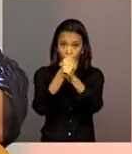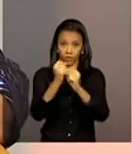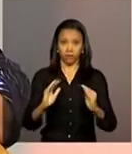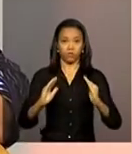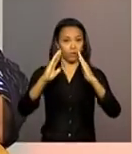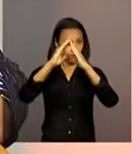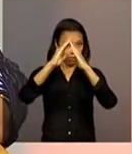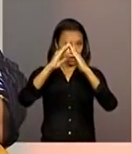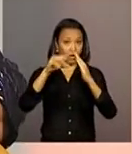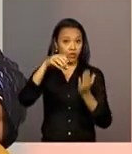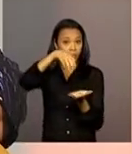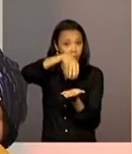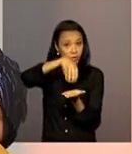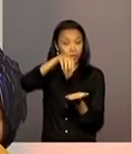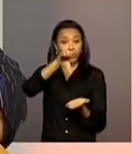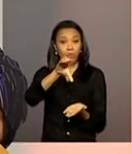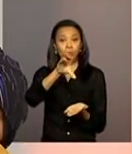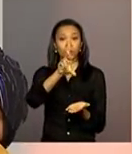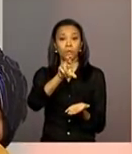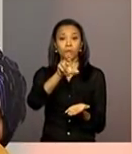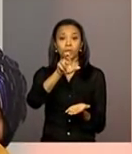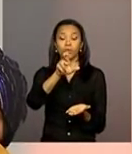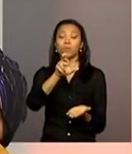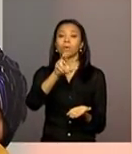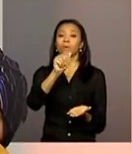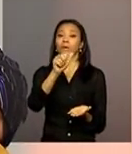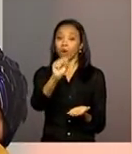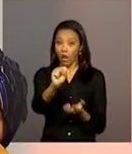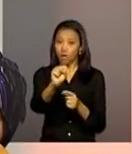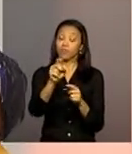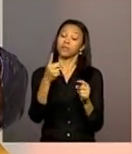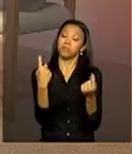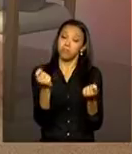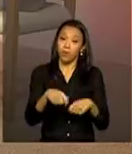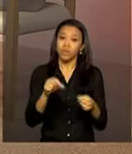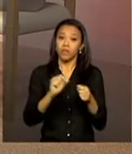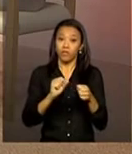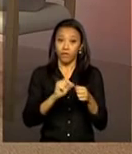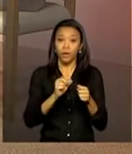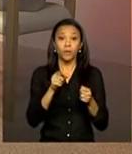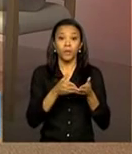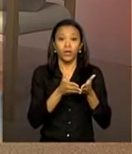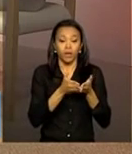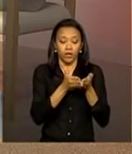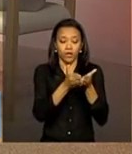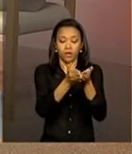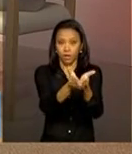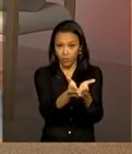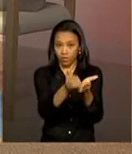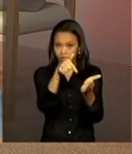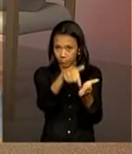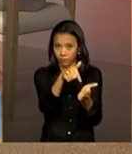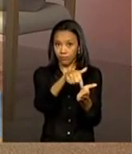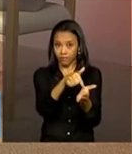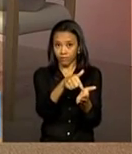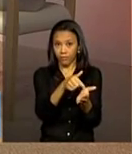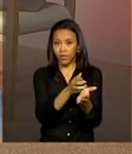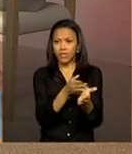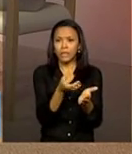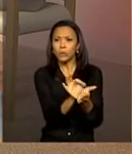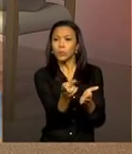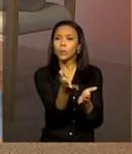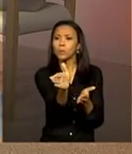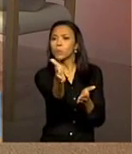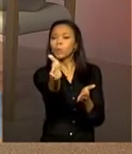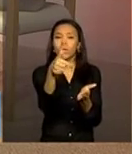física do crais poderia ser feita através de embarcações de grande porte E essas